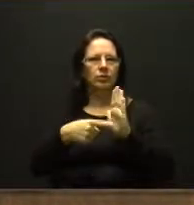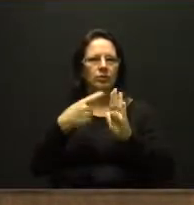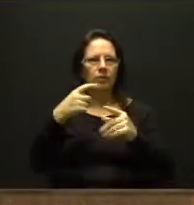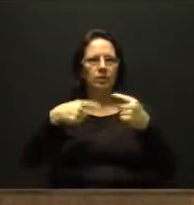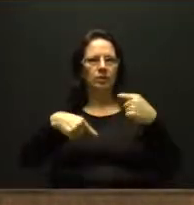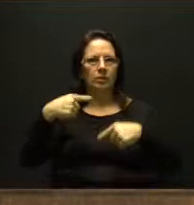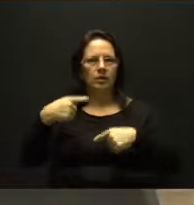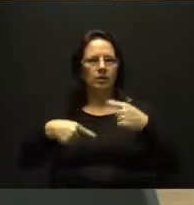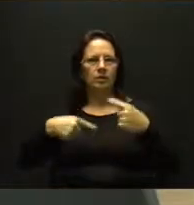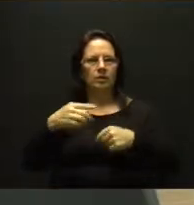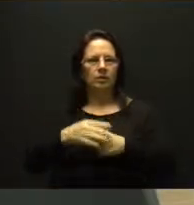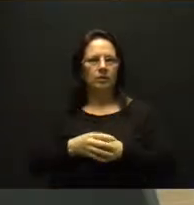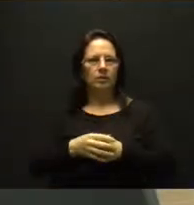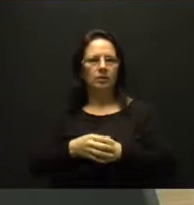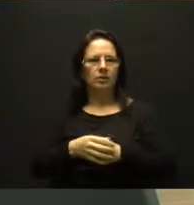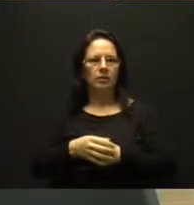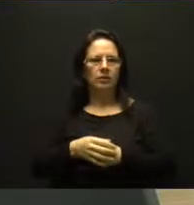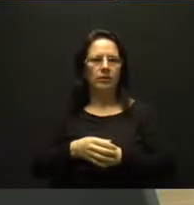discussão